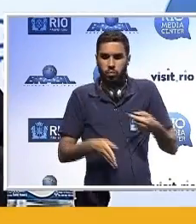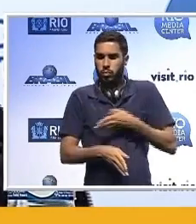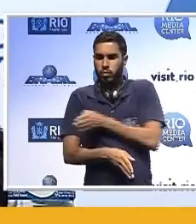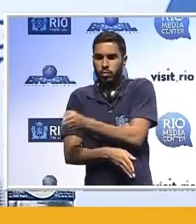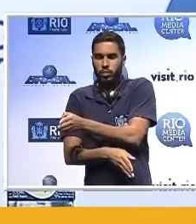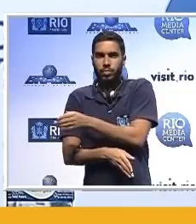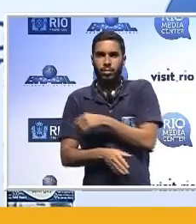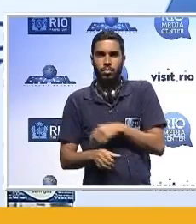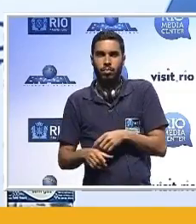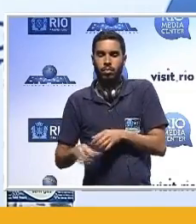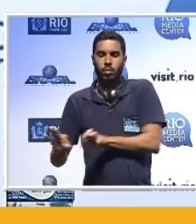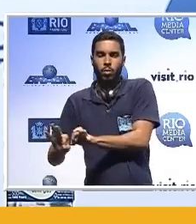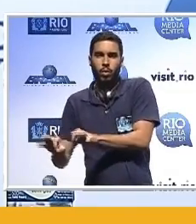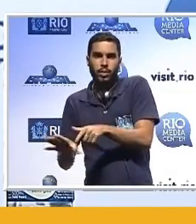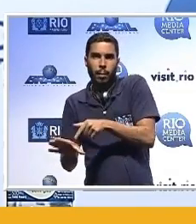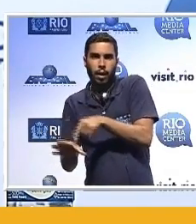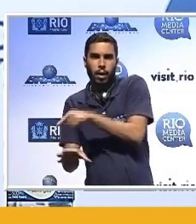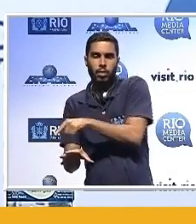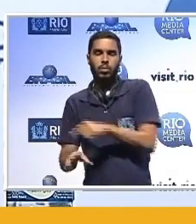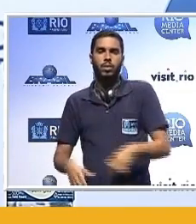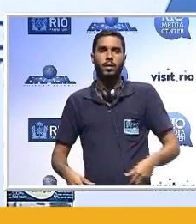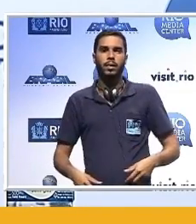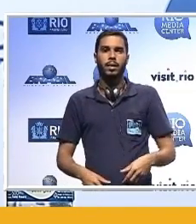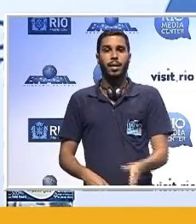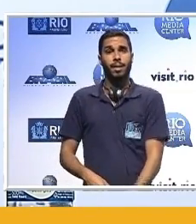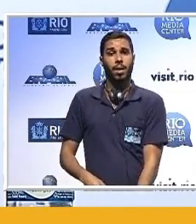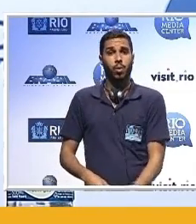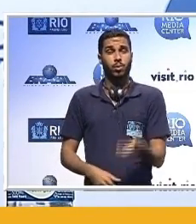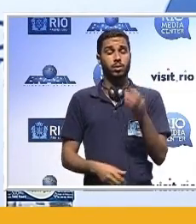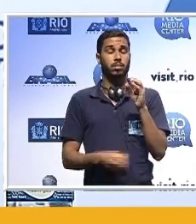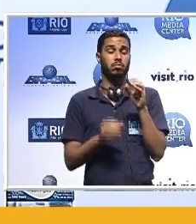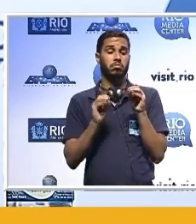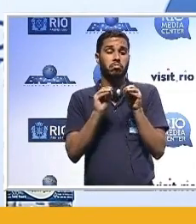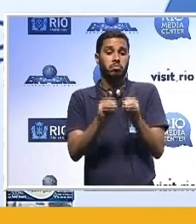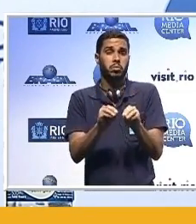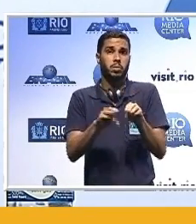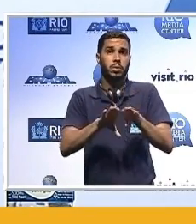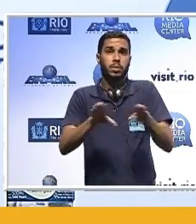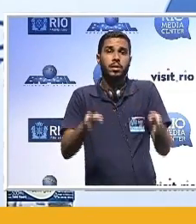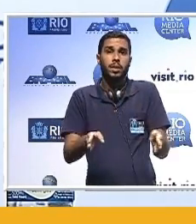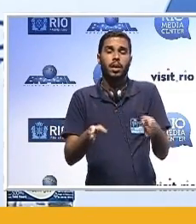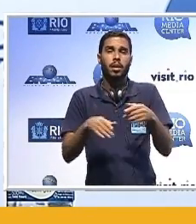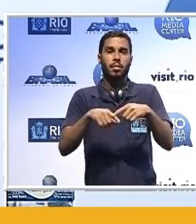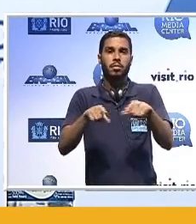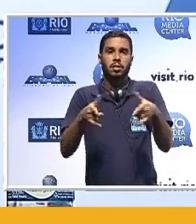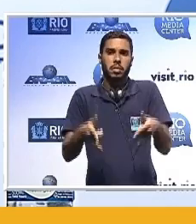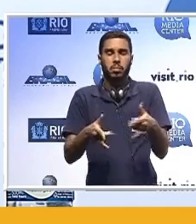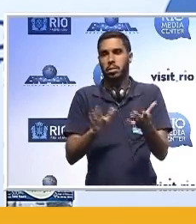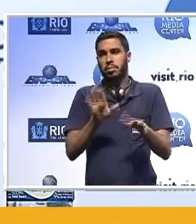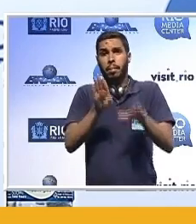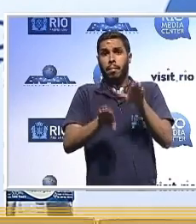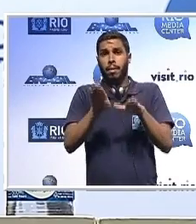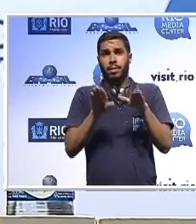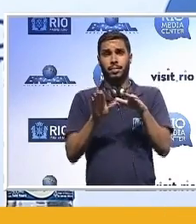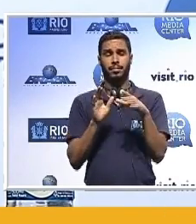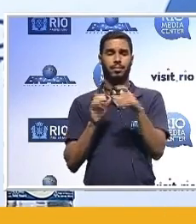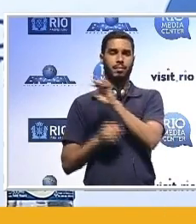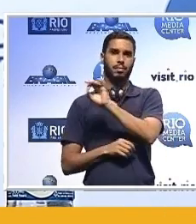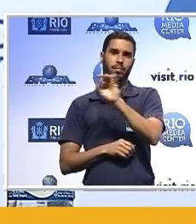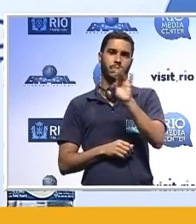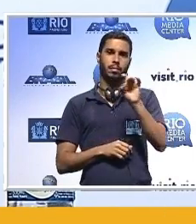está o sapato, onde é que está a calça e outras coisas mais. Então, às vezes, essa arrumadeira, ela não é